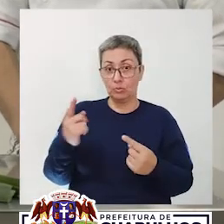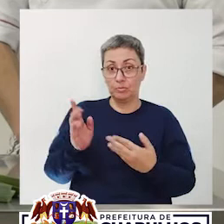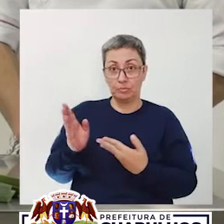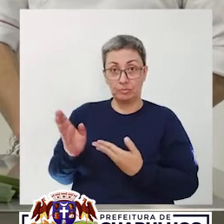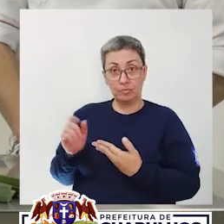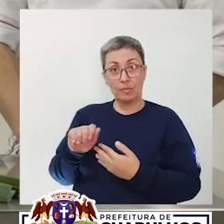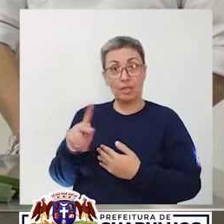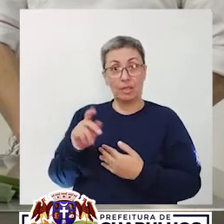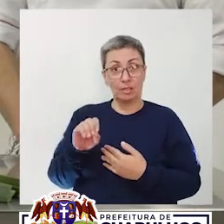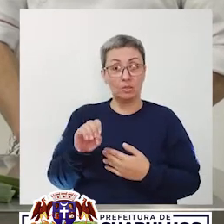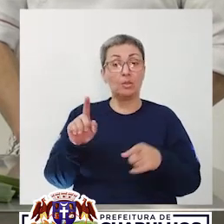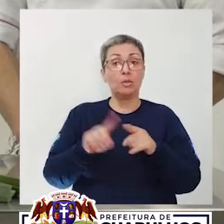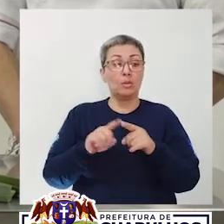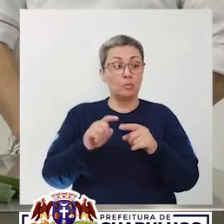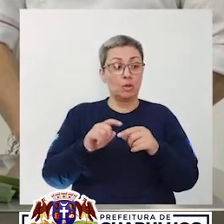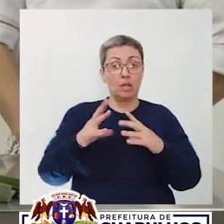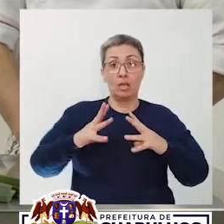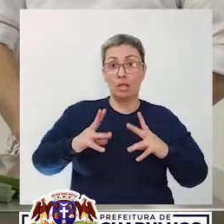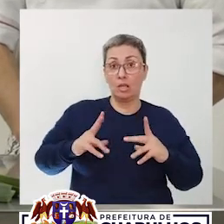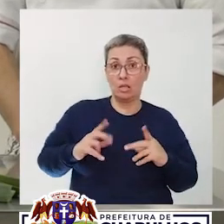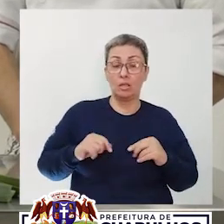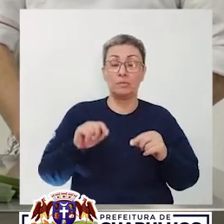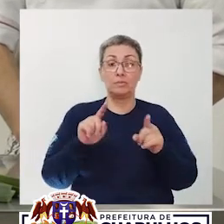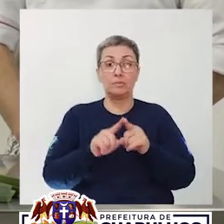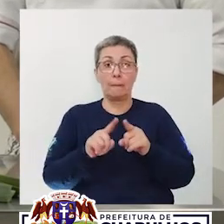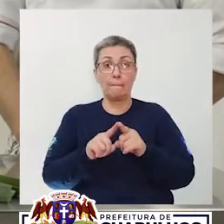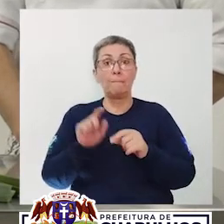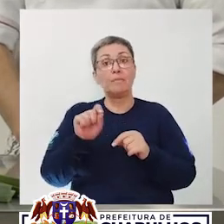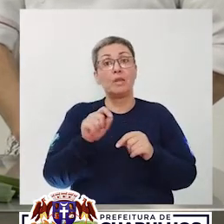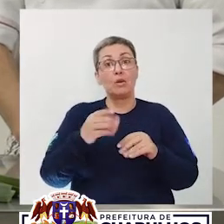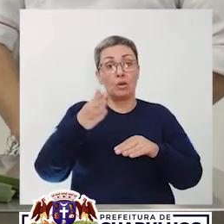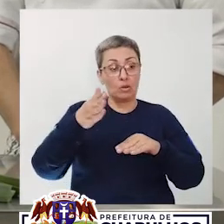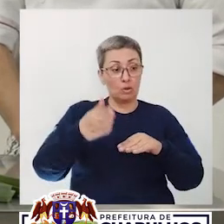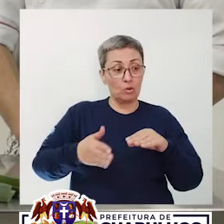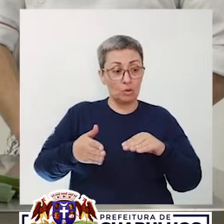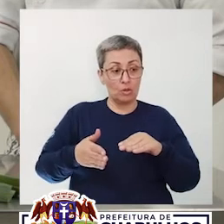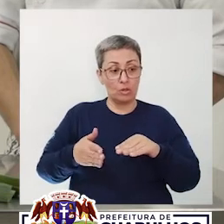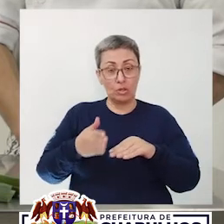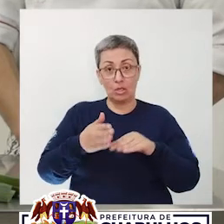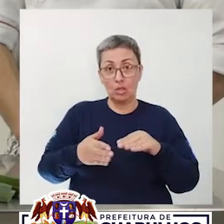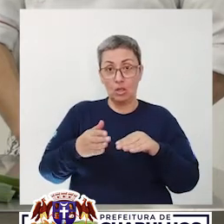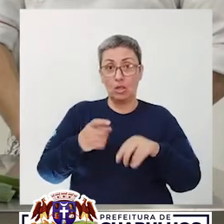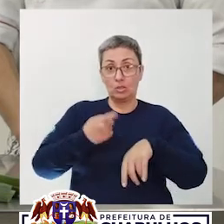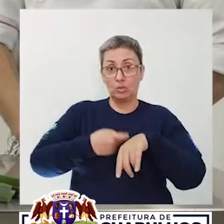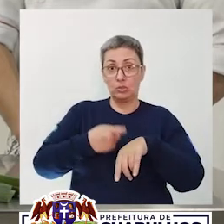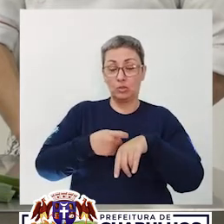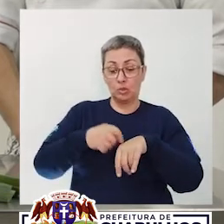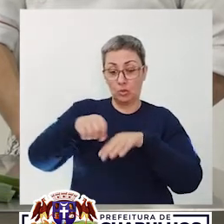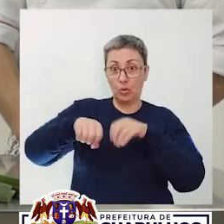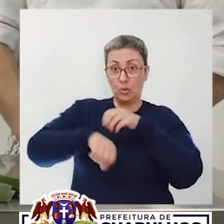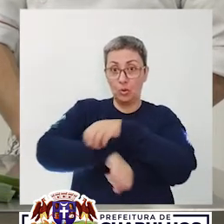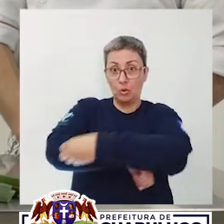poró, né? Para a limpeza dele, para trabalhar com ele, você corta essa parte de baixo, que